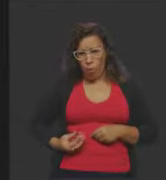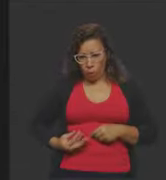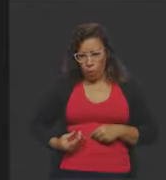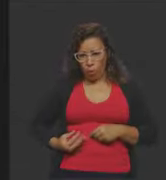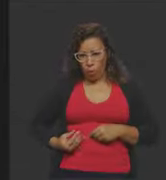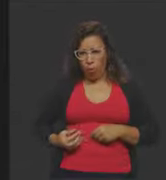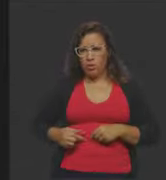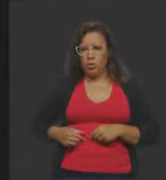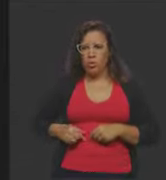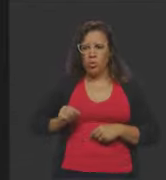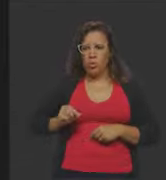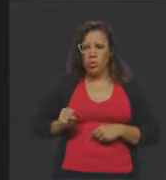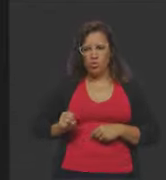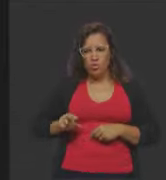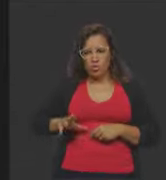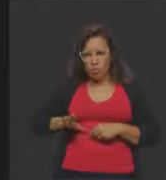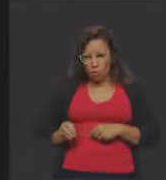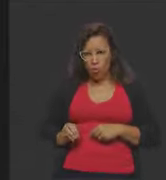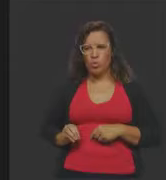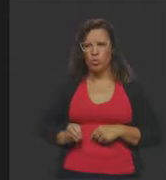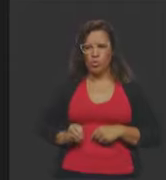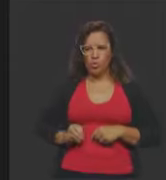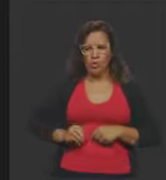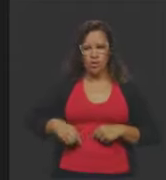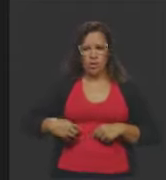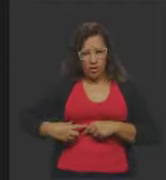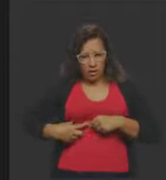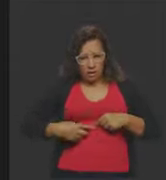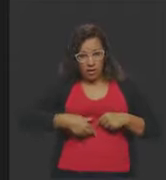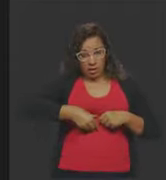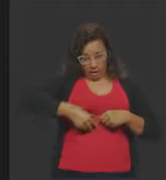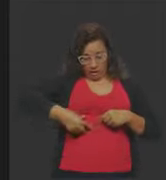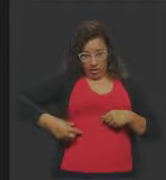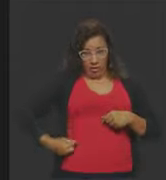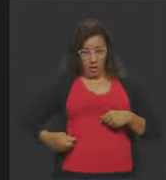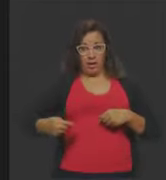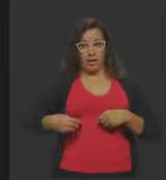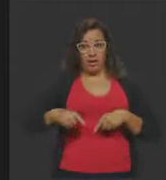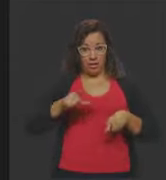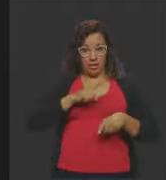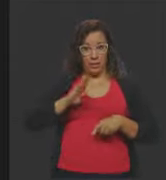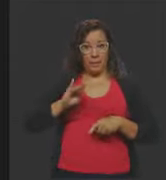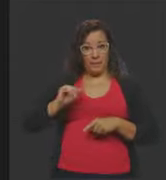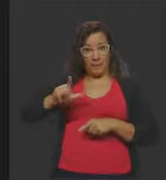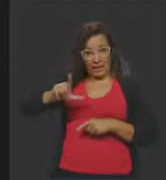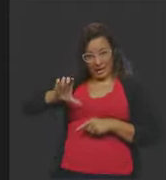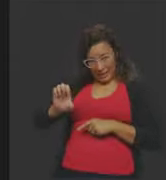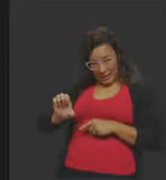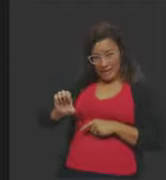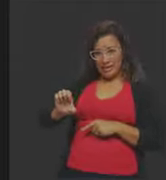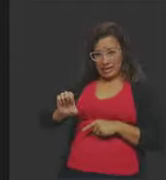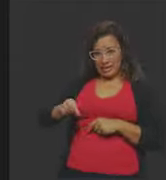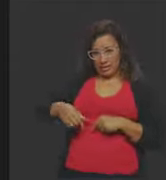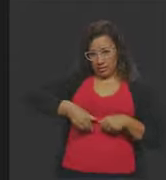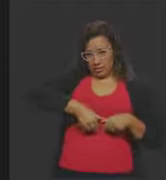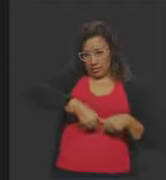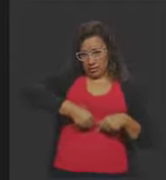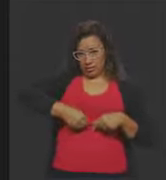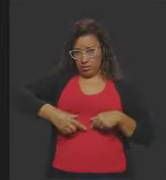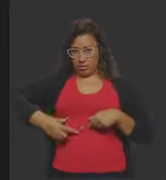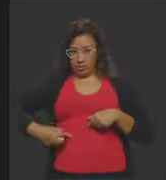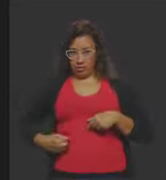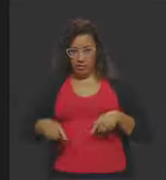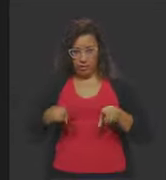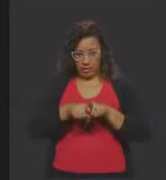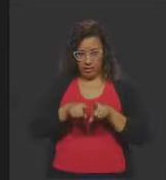suco pancreático, é ali que é lançado a bile que é produzida pela vesícula biliar do fígado.